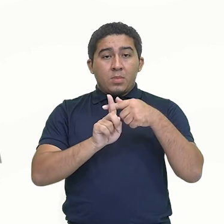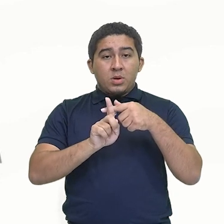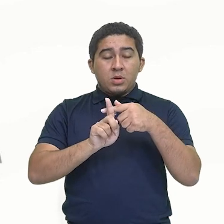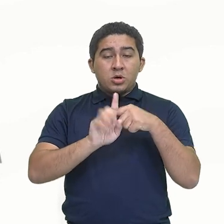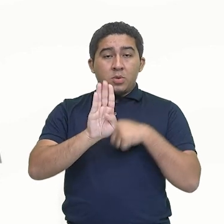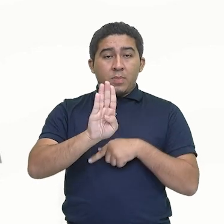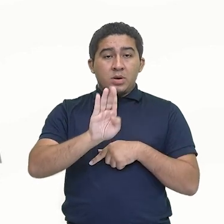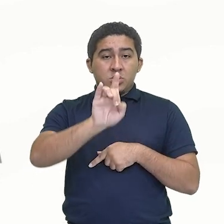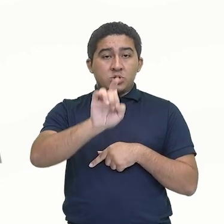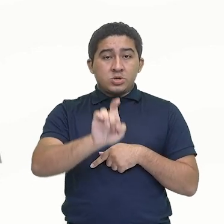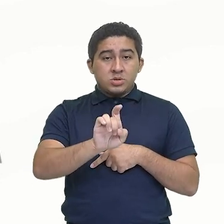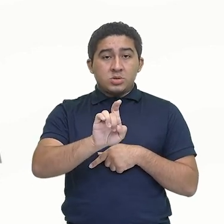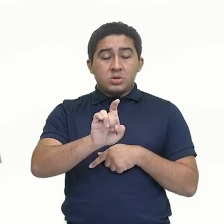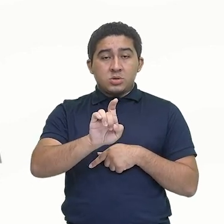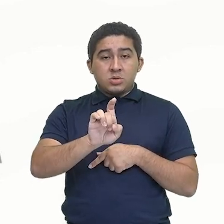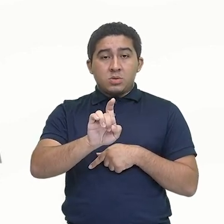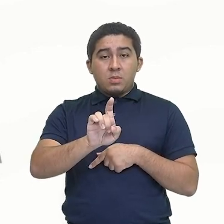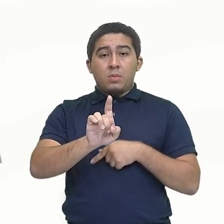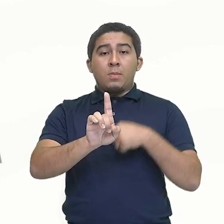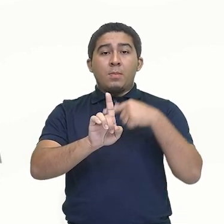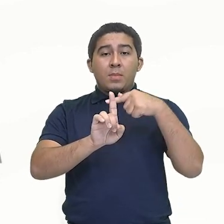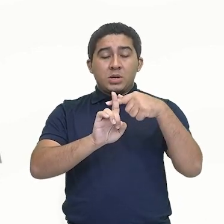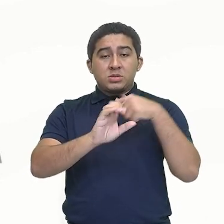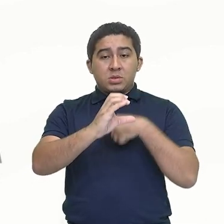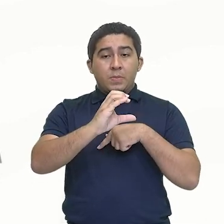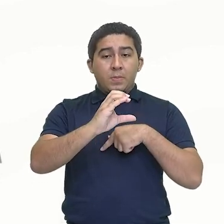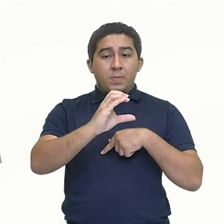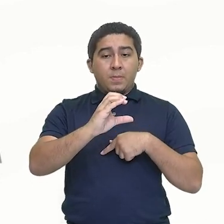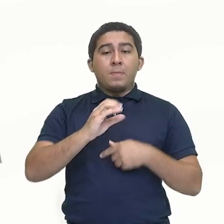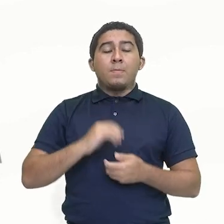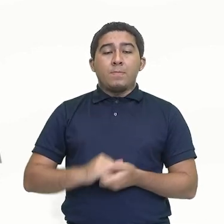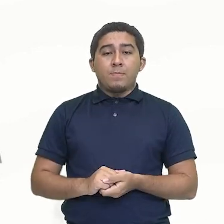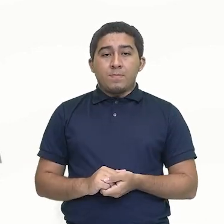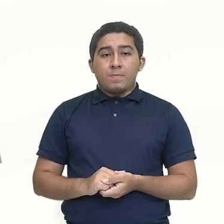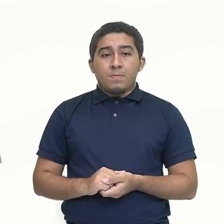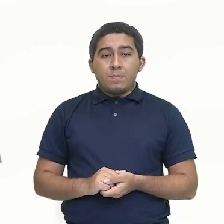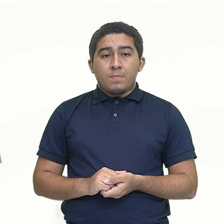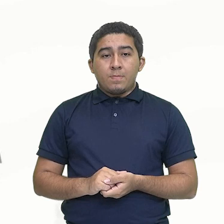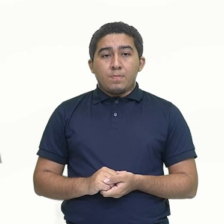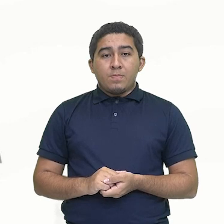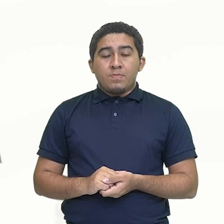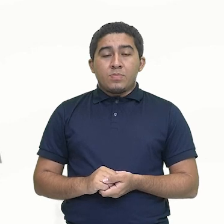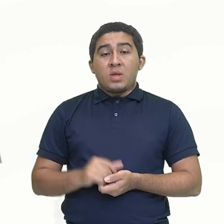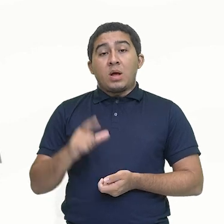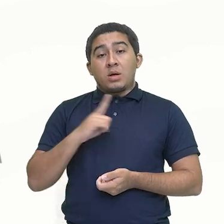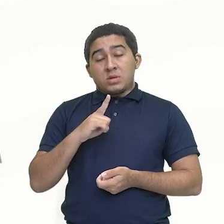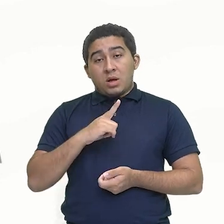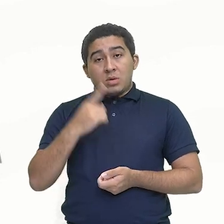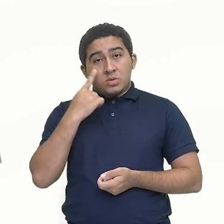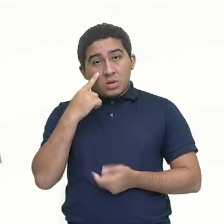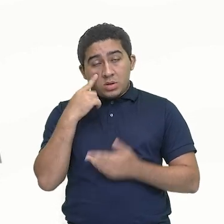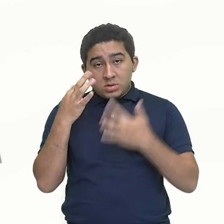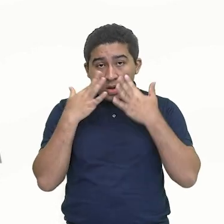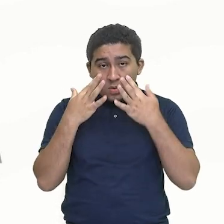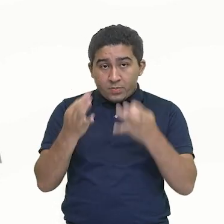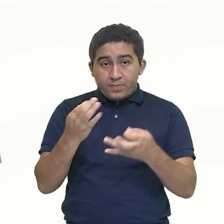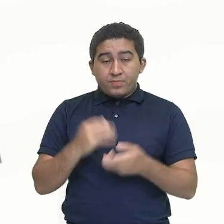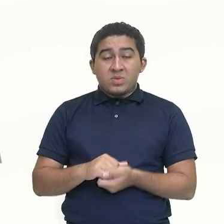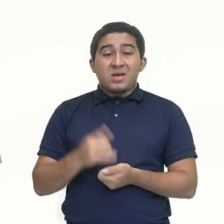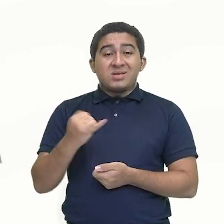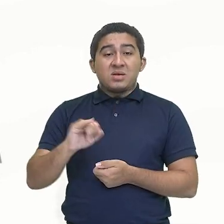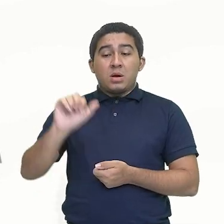mais bx mais c, tá? E aí tem um detalhe, se esse A aqui